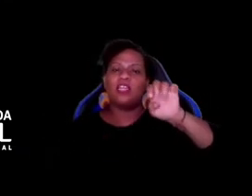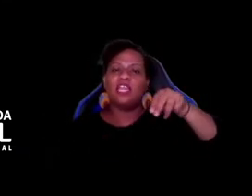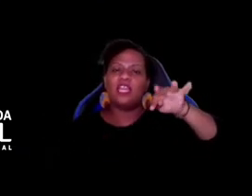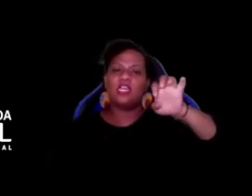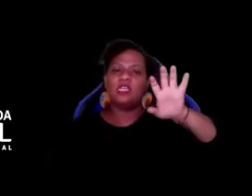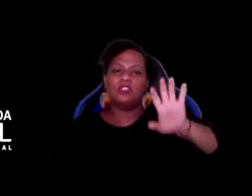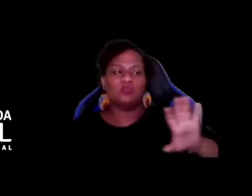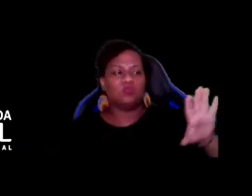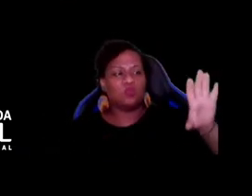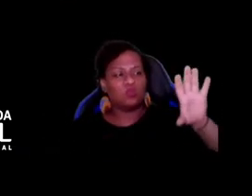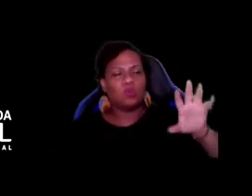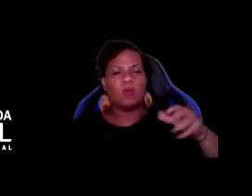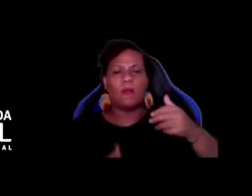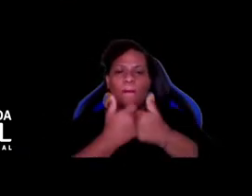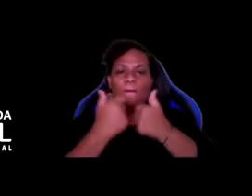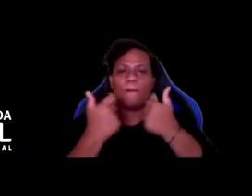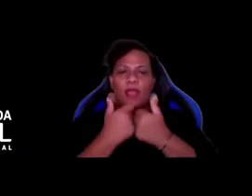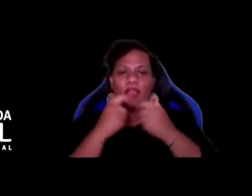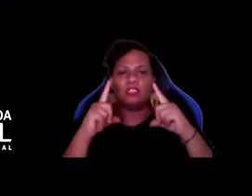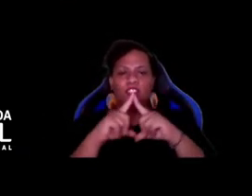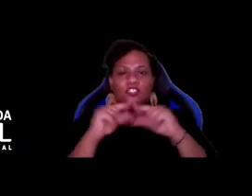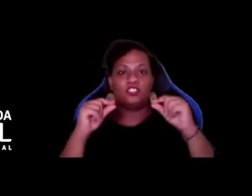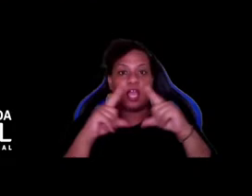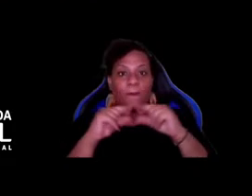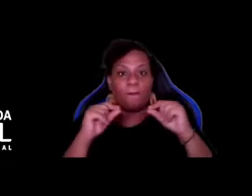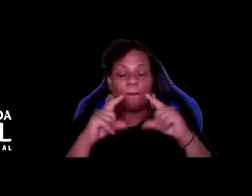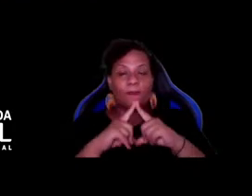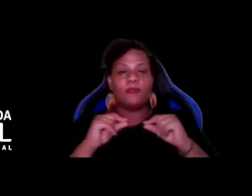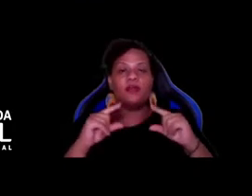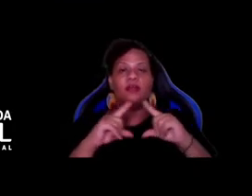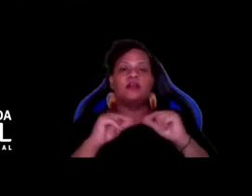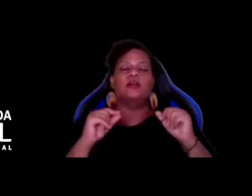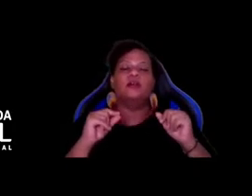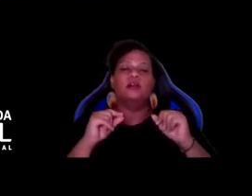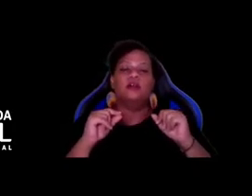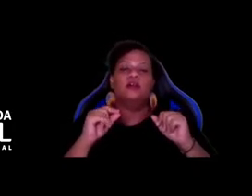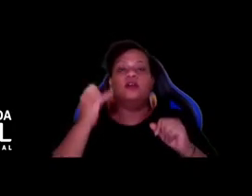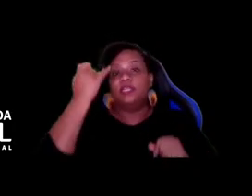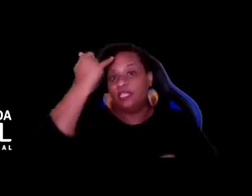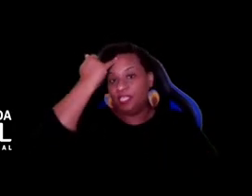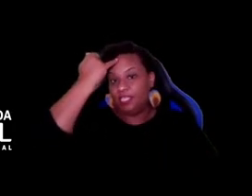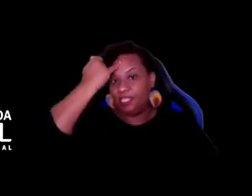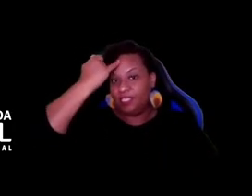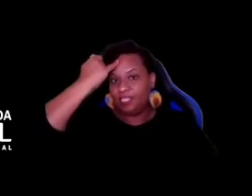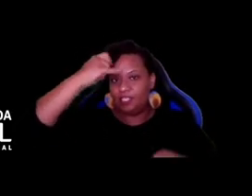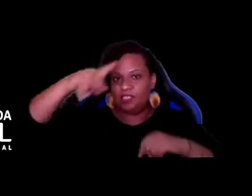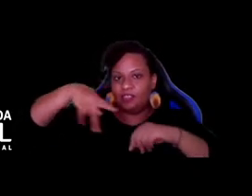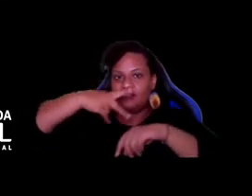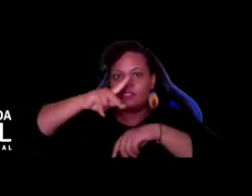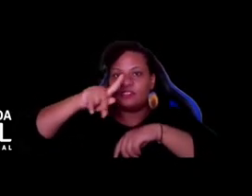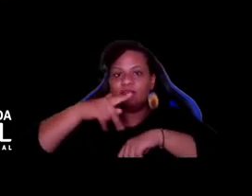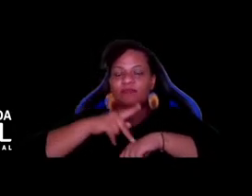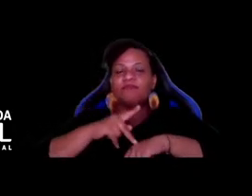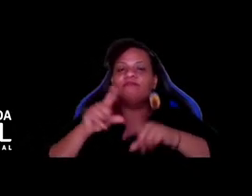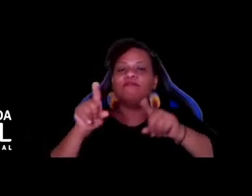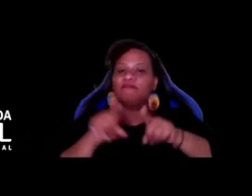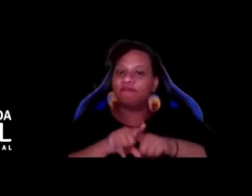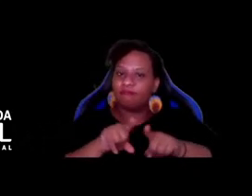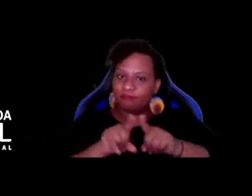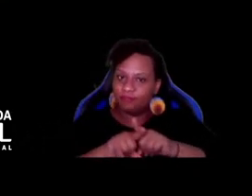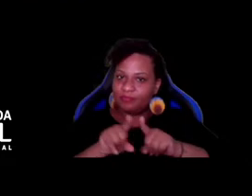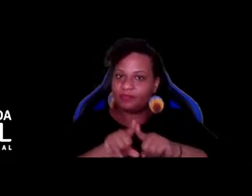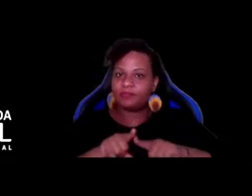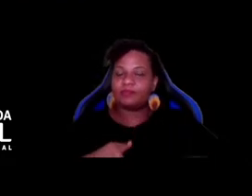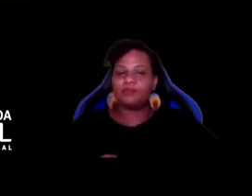ao Japão, próximo à região da Índia também, em que